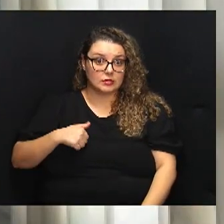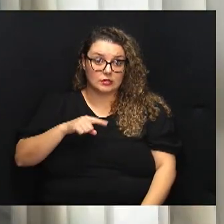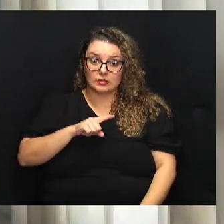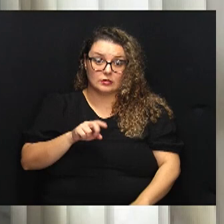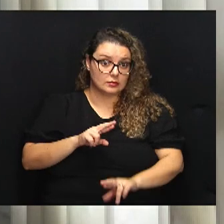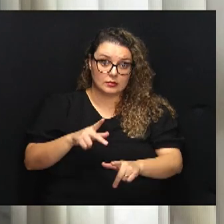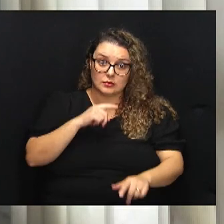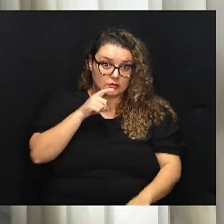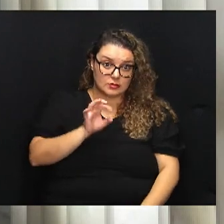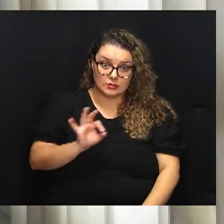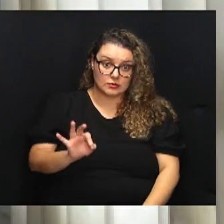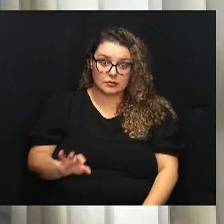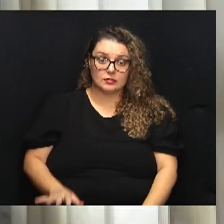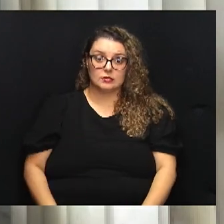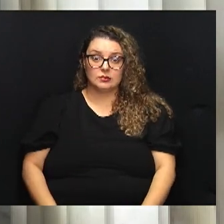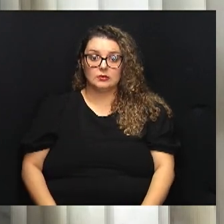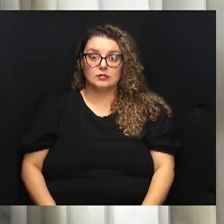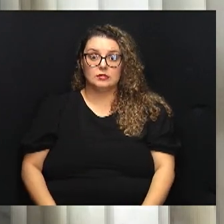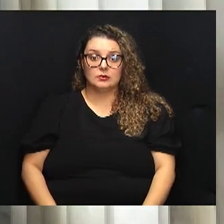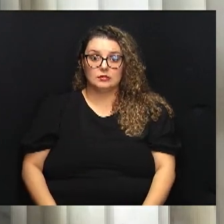de ninguém, não é?